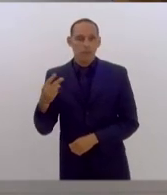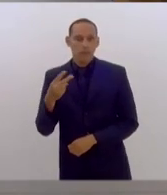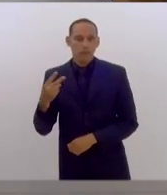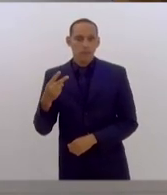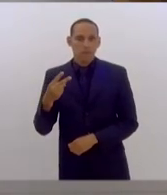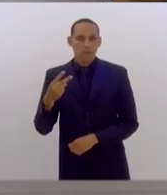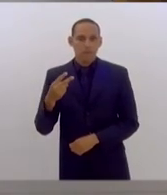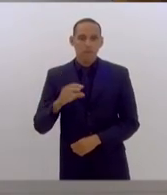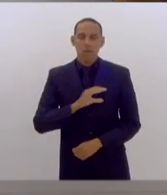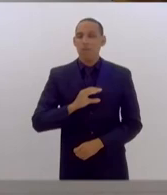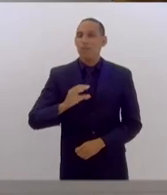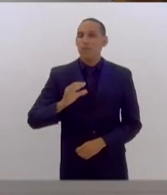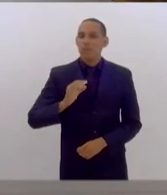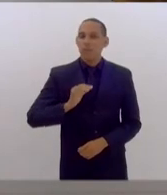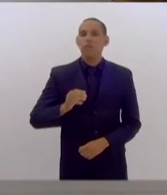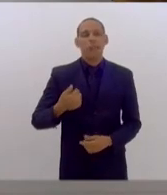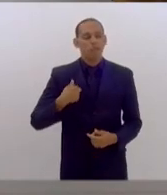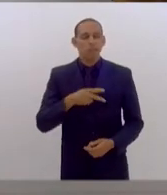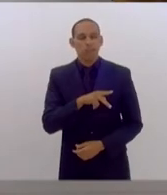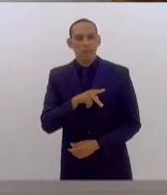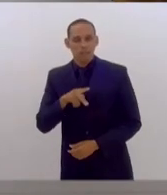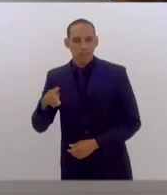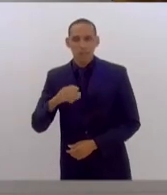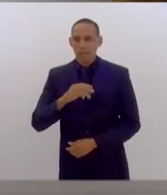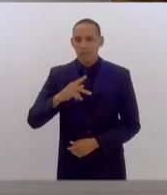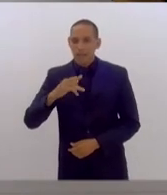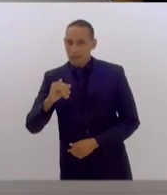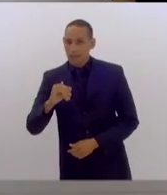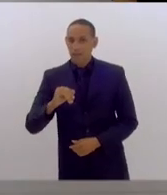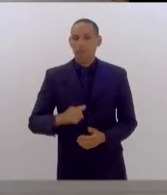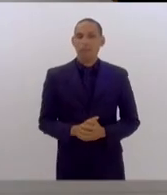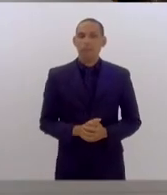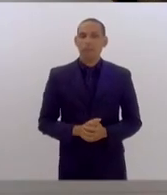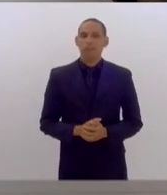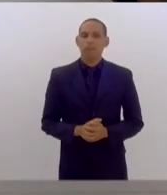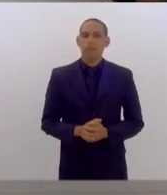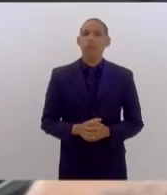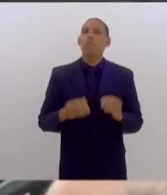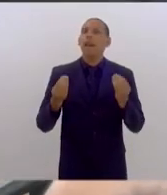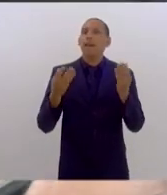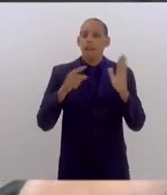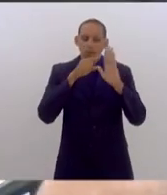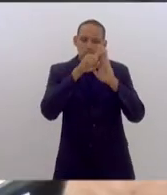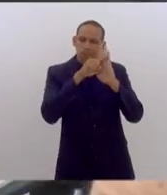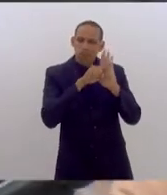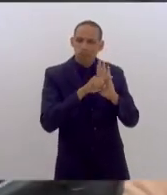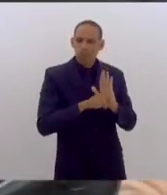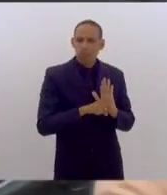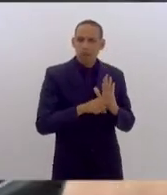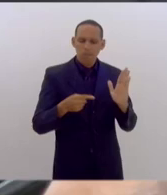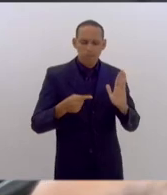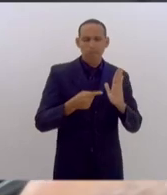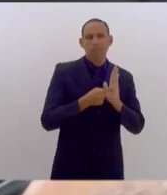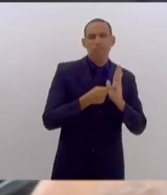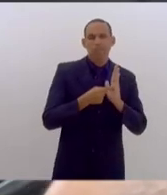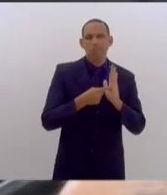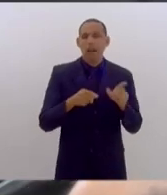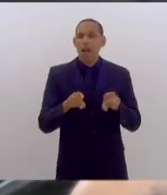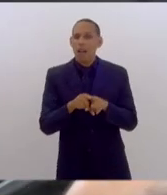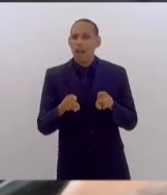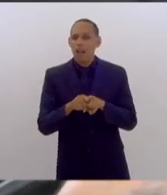na condição de presidente da Comissão parlamentar de inquérito destinada a investigar denúncias e